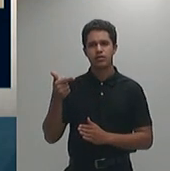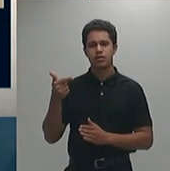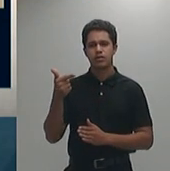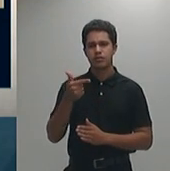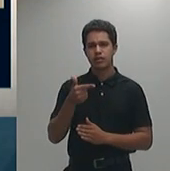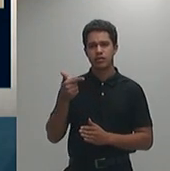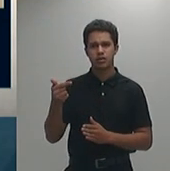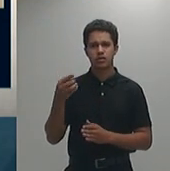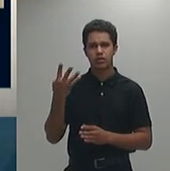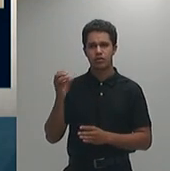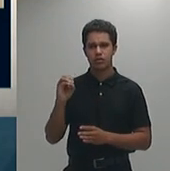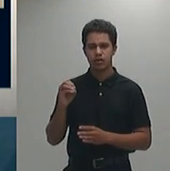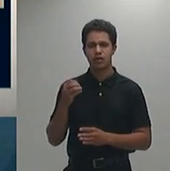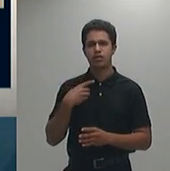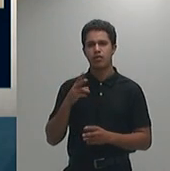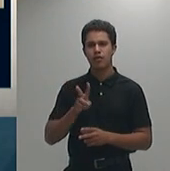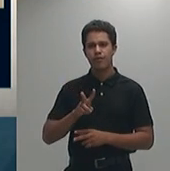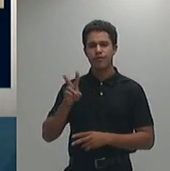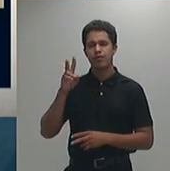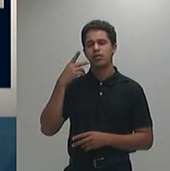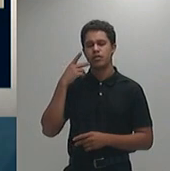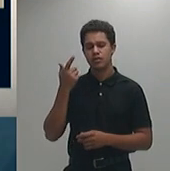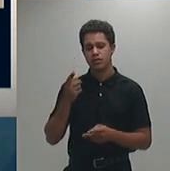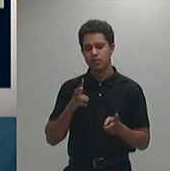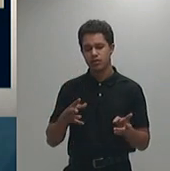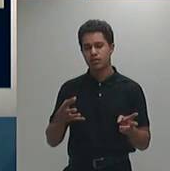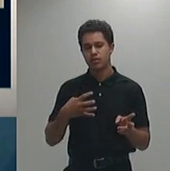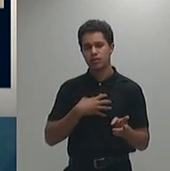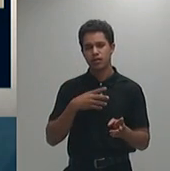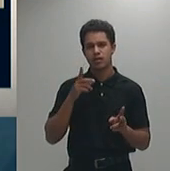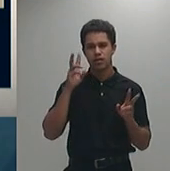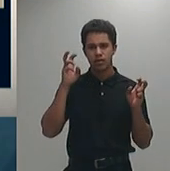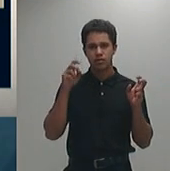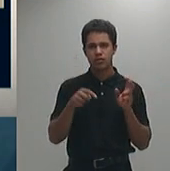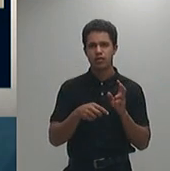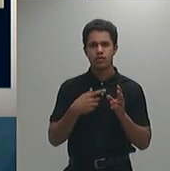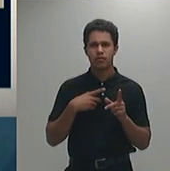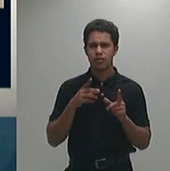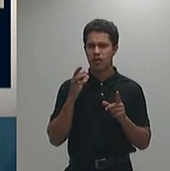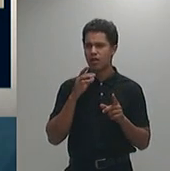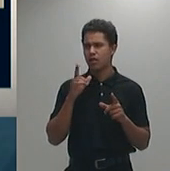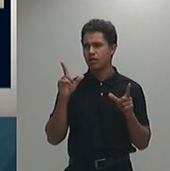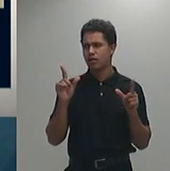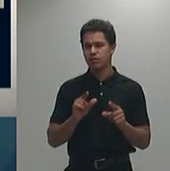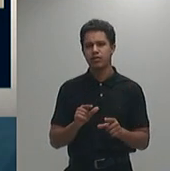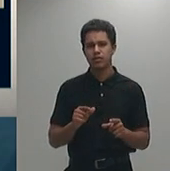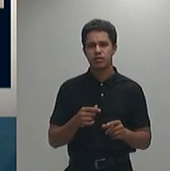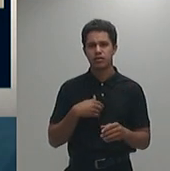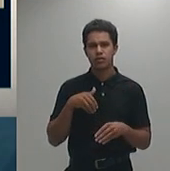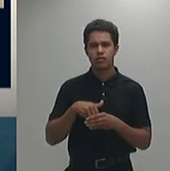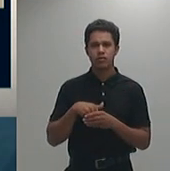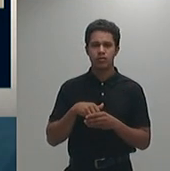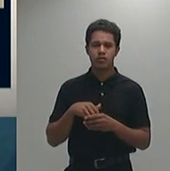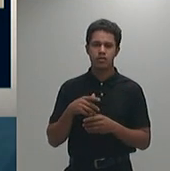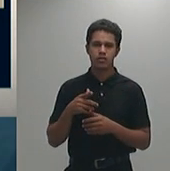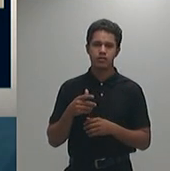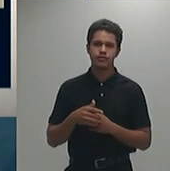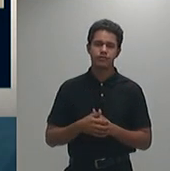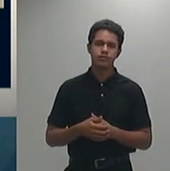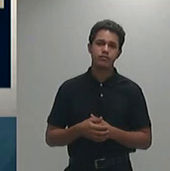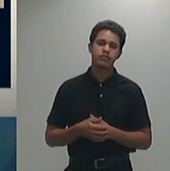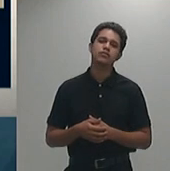valiosas e sempre atuais considerações a respeito eu vou ler só o trecho Zinho destacado no voto dos colegas na página 50